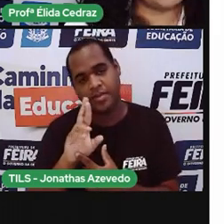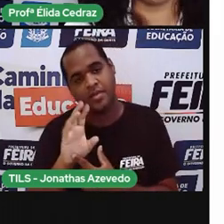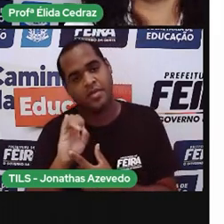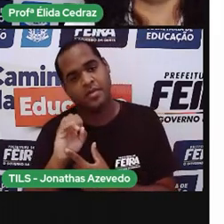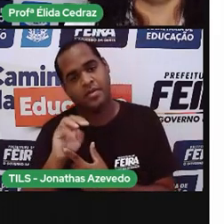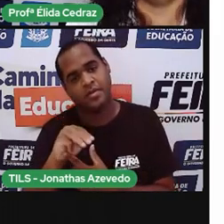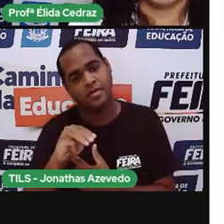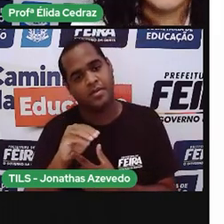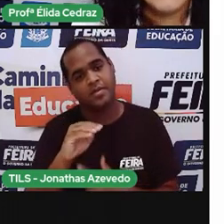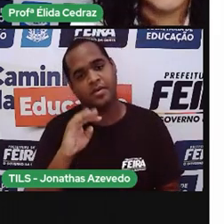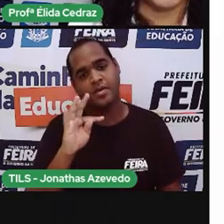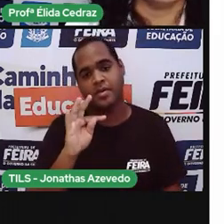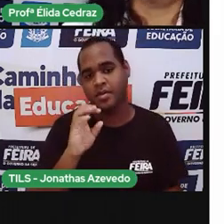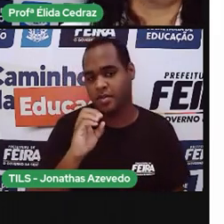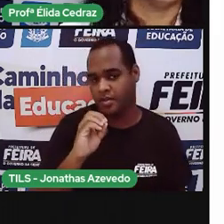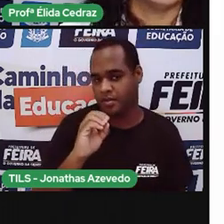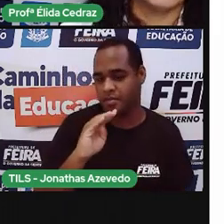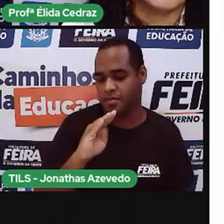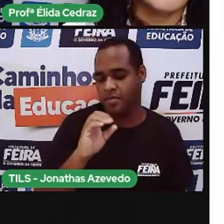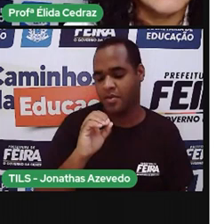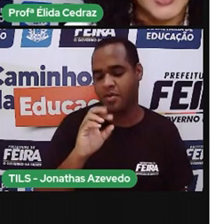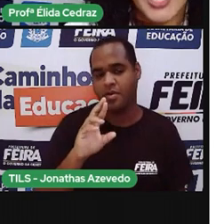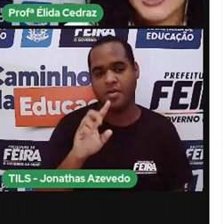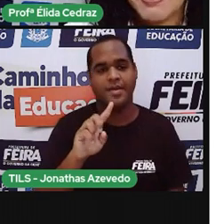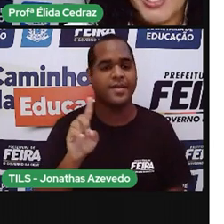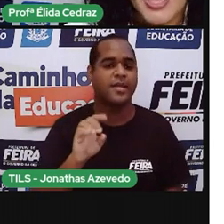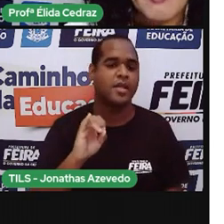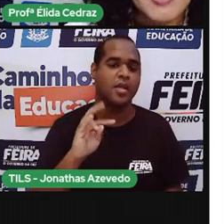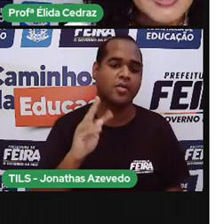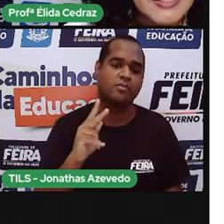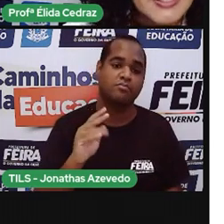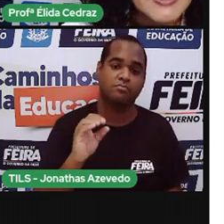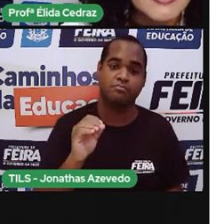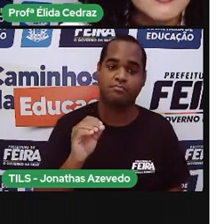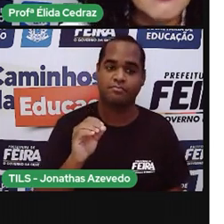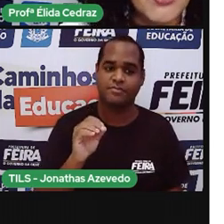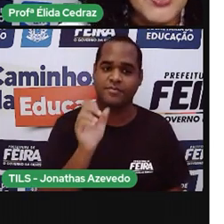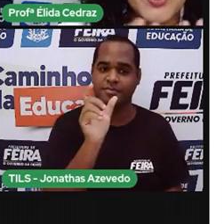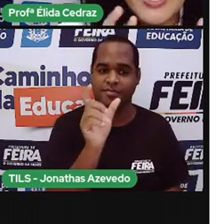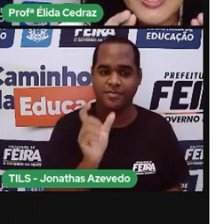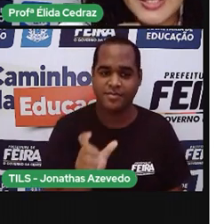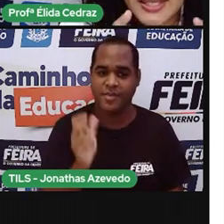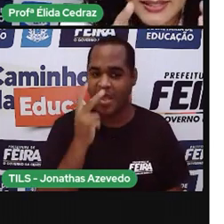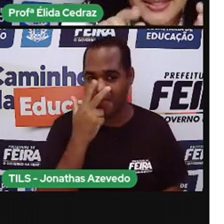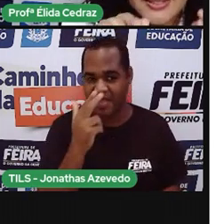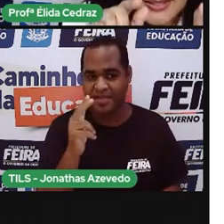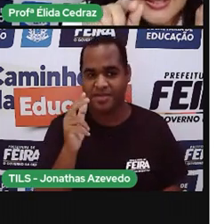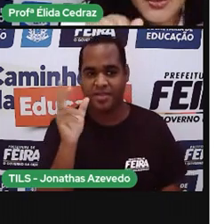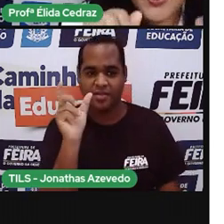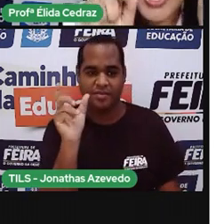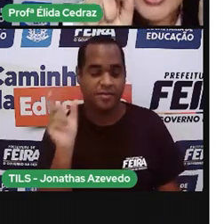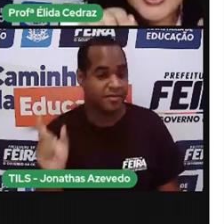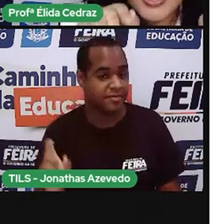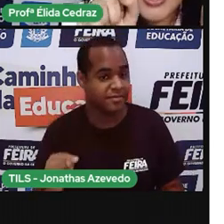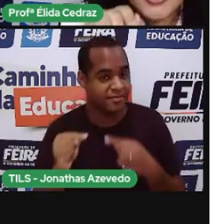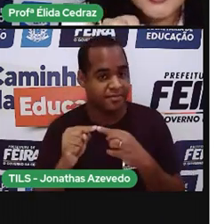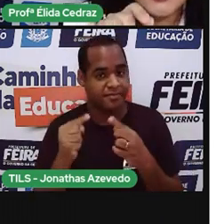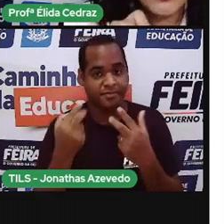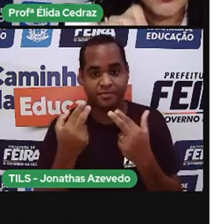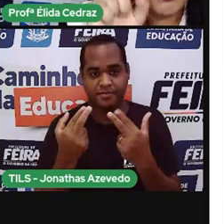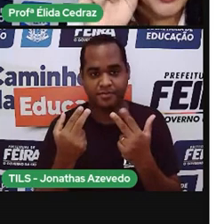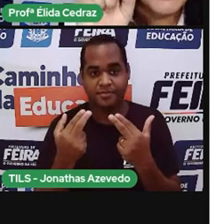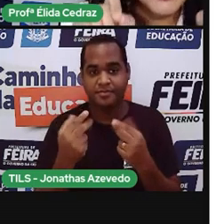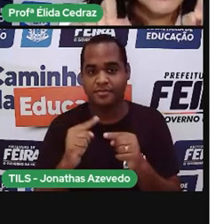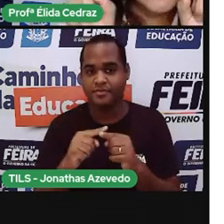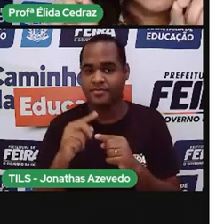de tamborzinho. As palavras foram escritas, são